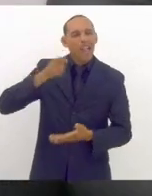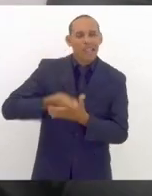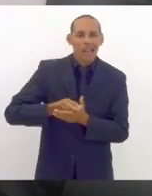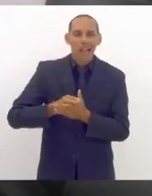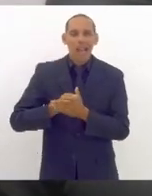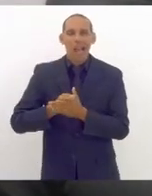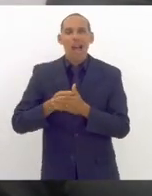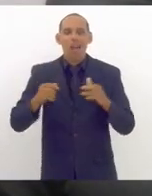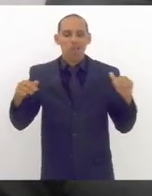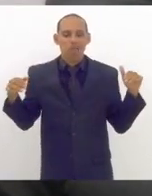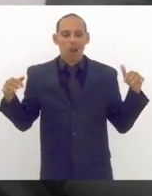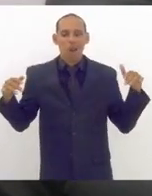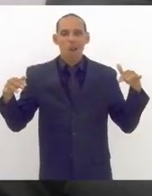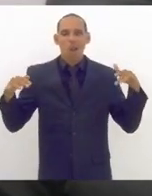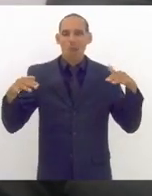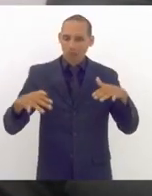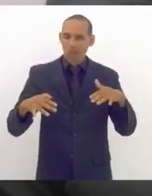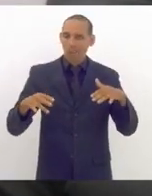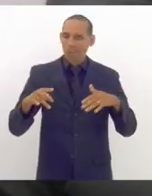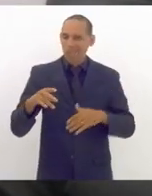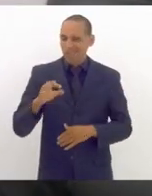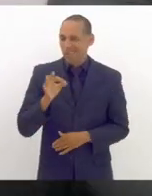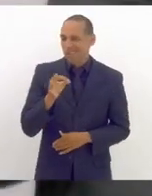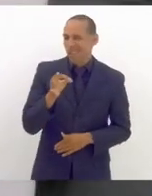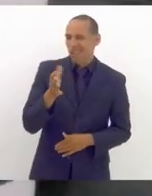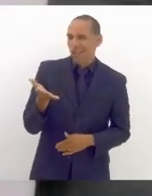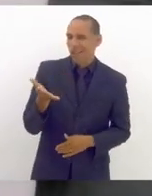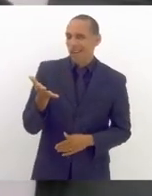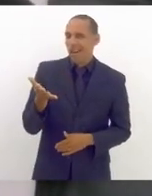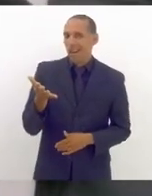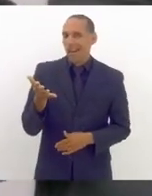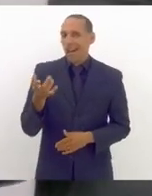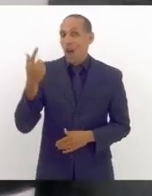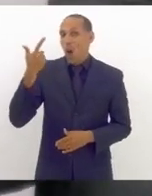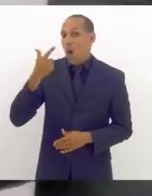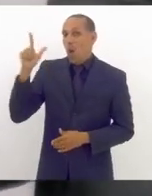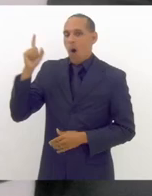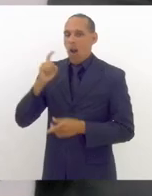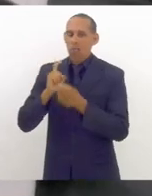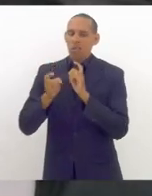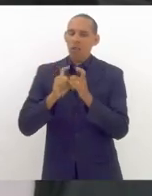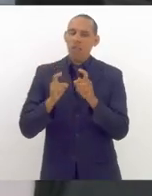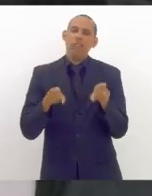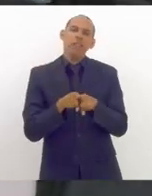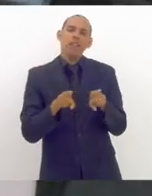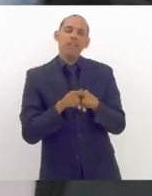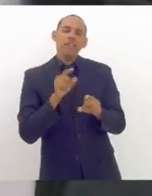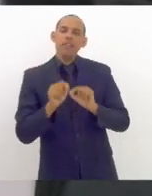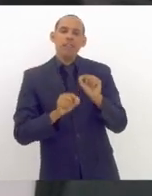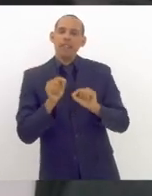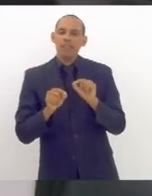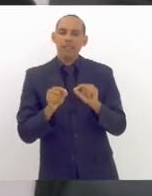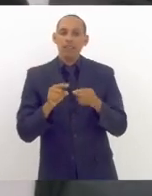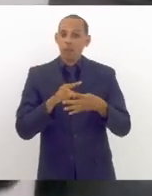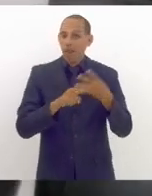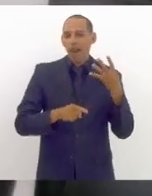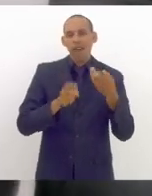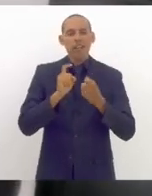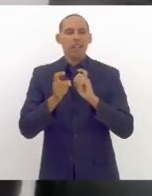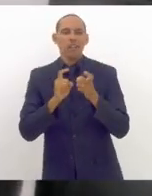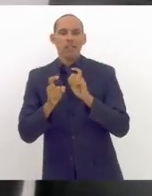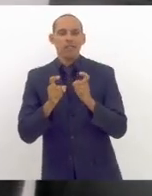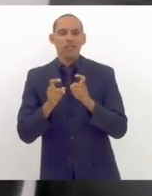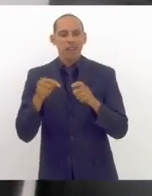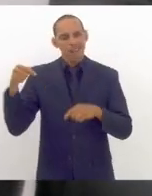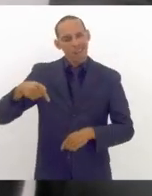mundo vai chegar mais para perto não é isso na outra nas outras reuniões também nas outras quatro reuniões também nós